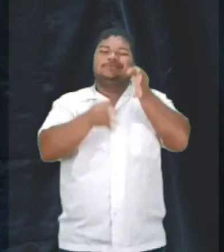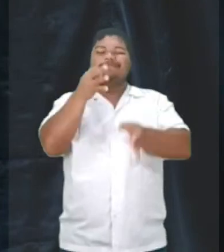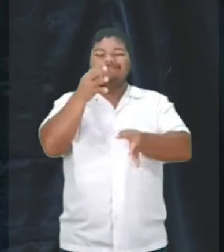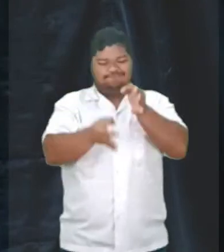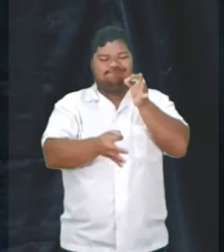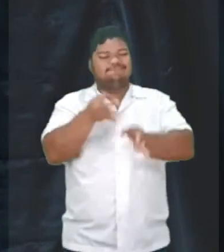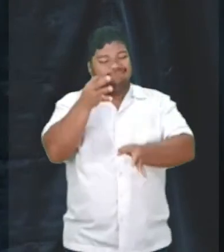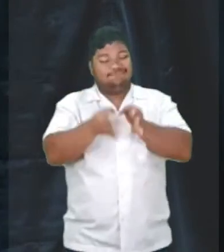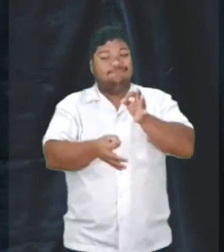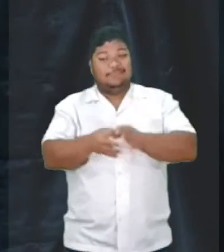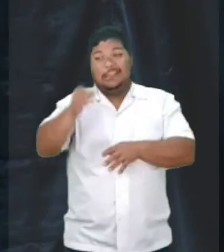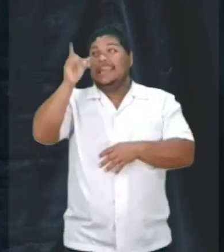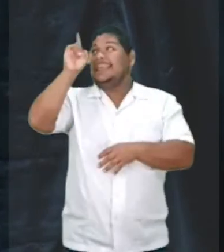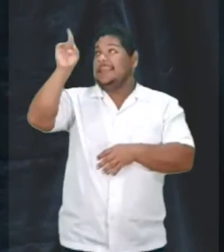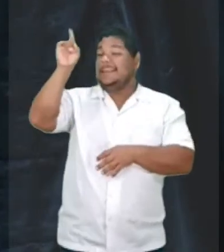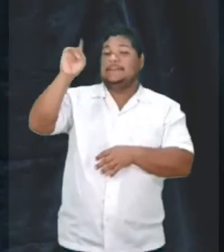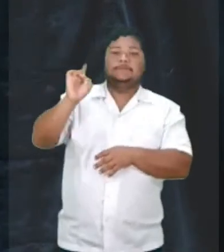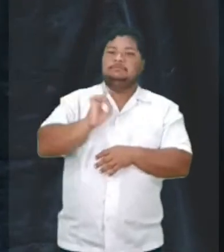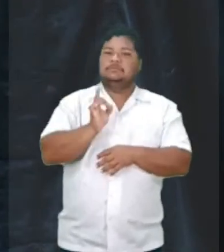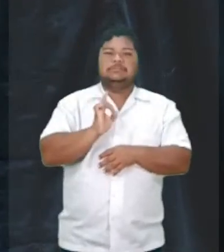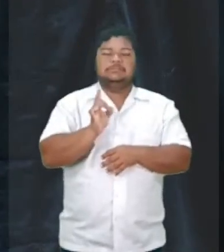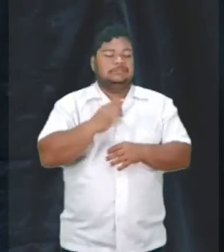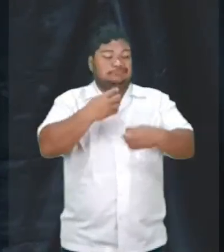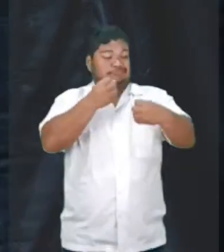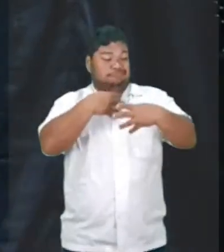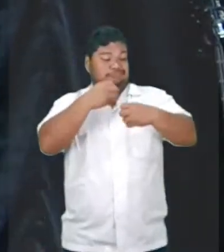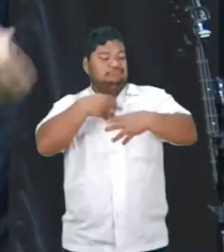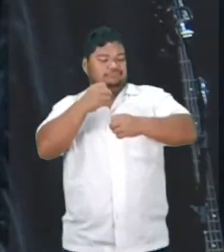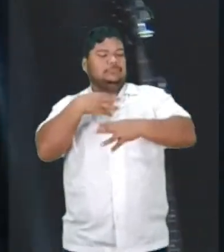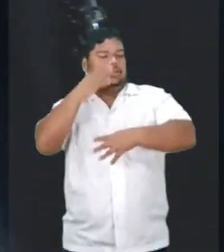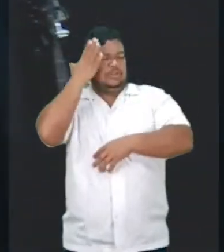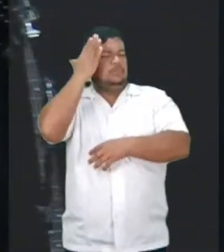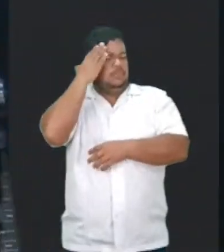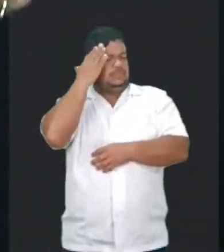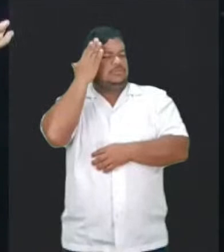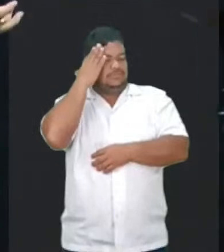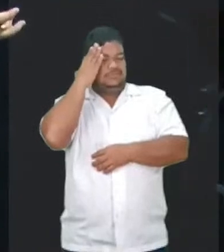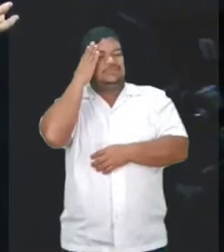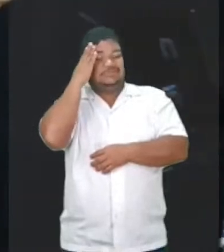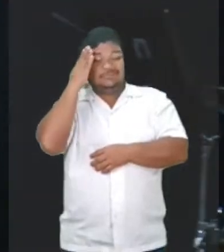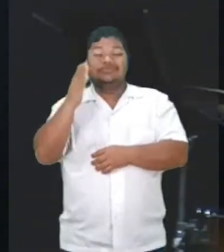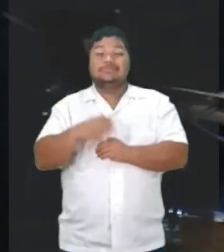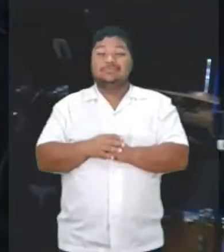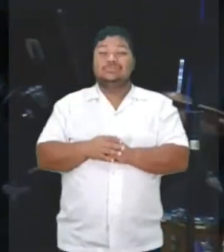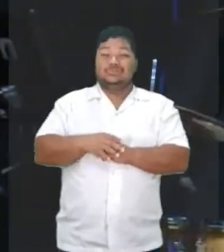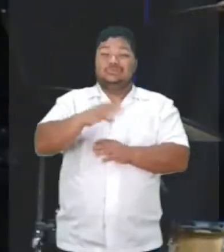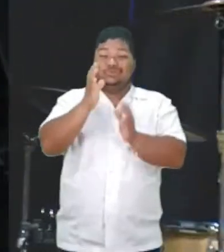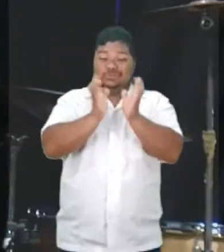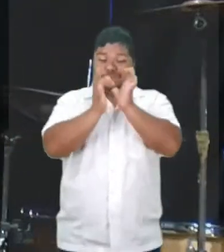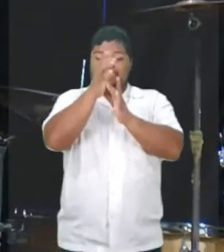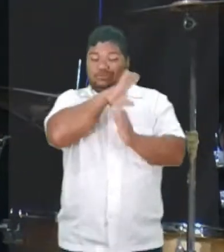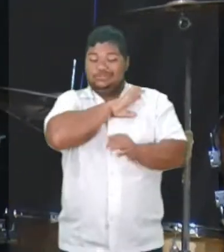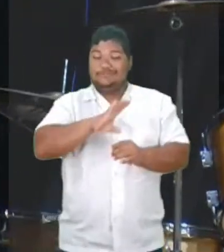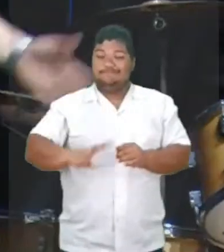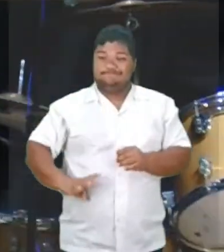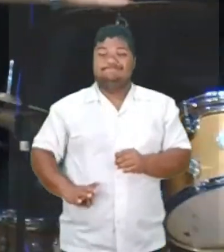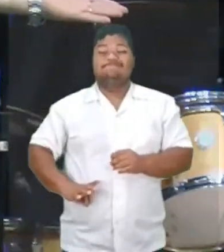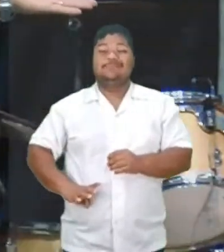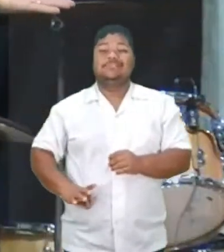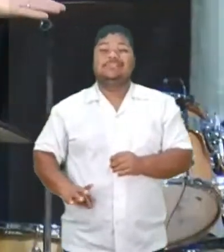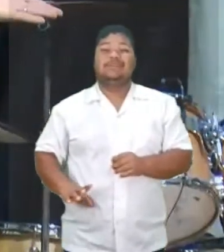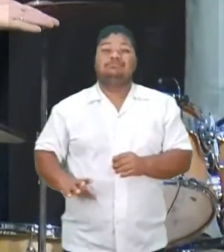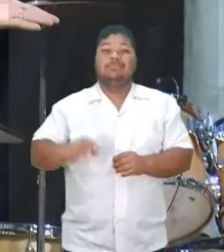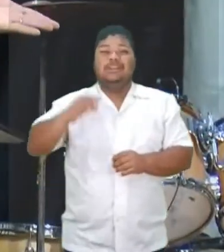Ele não precisa que ninguém o ensine, Ele é a própria sabedoria. O Jesus Cristo é a personificação